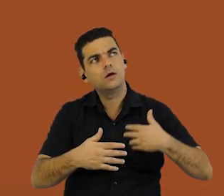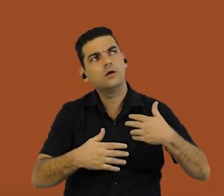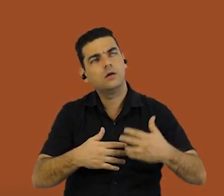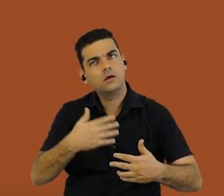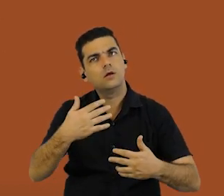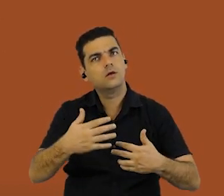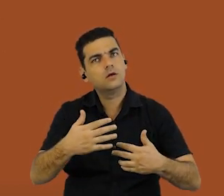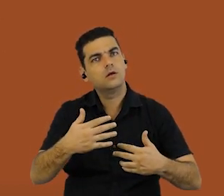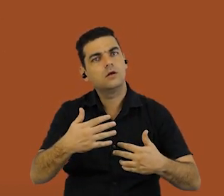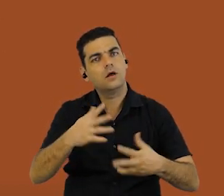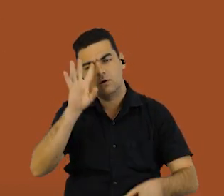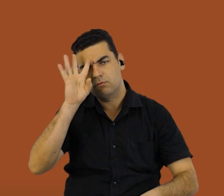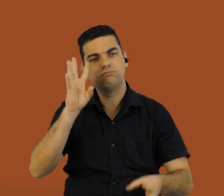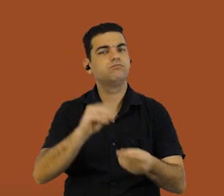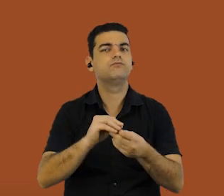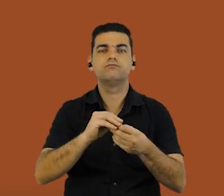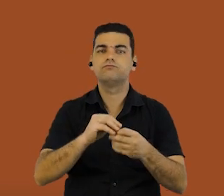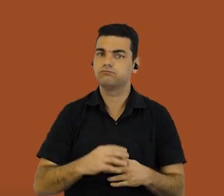lei e